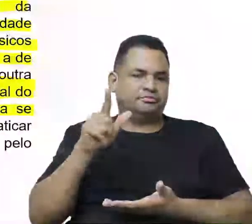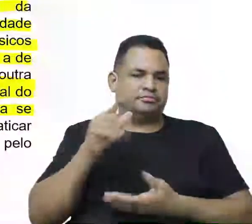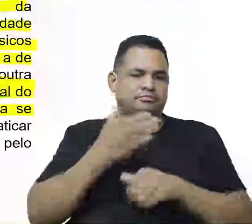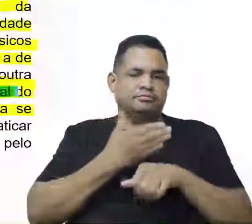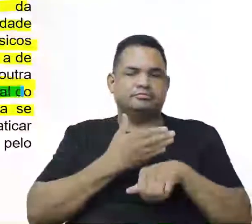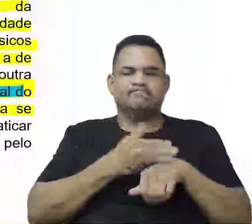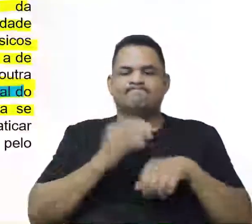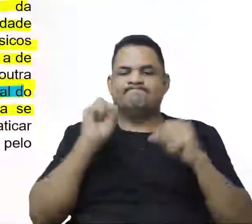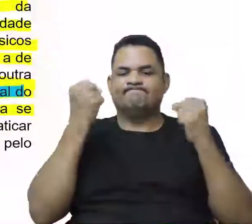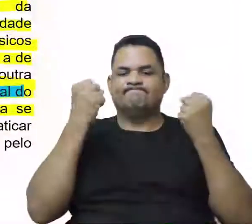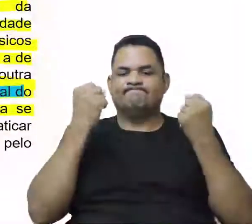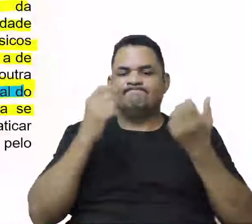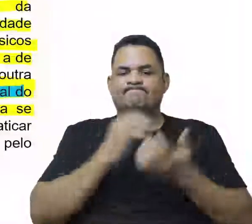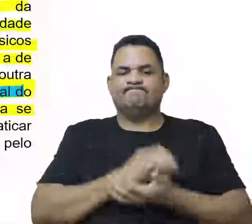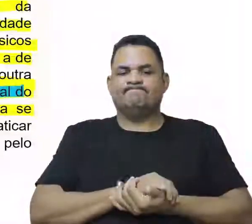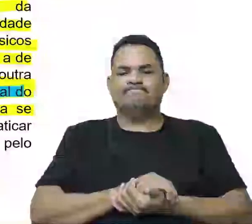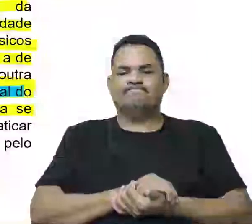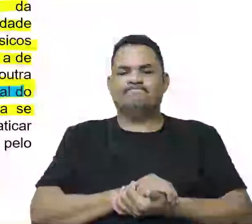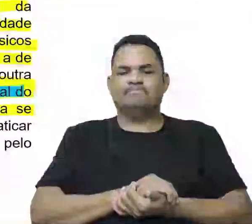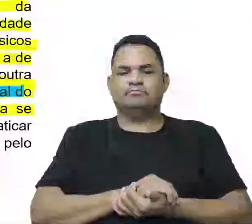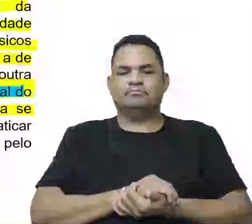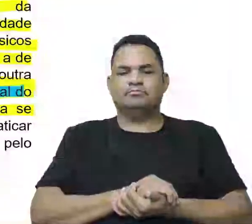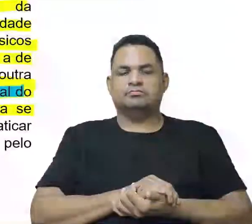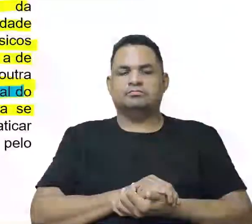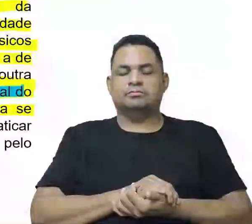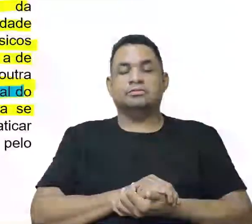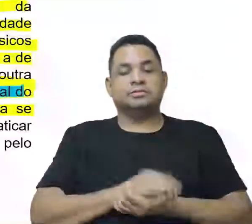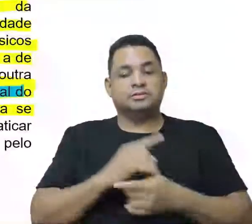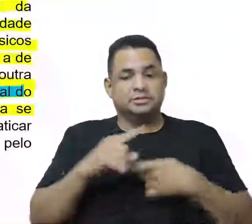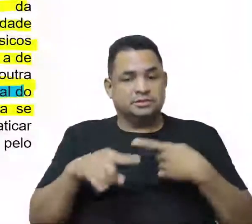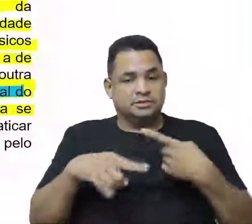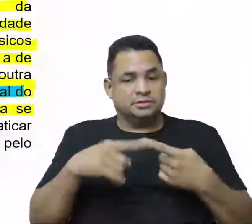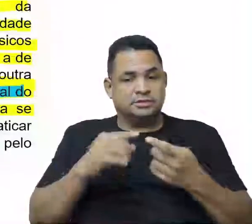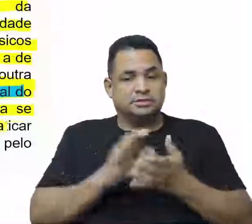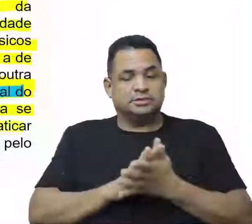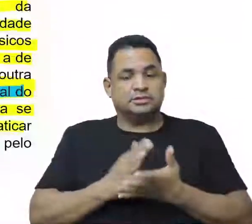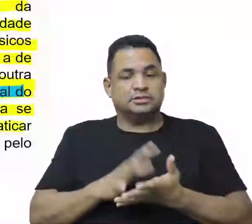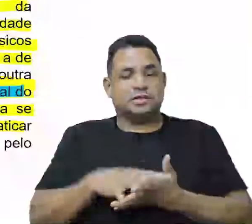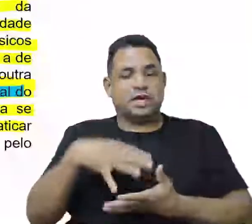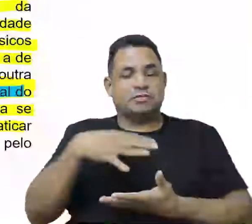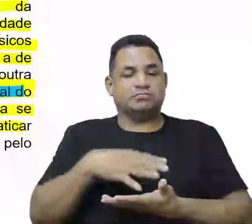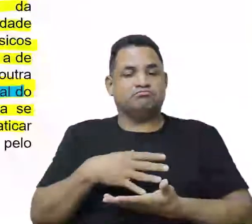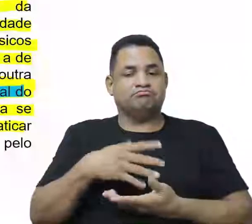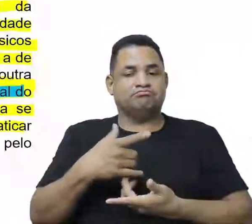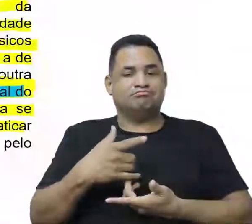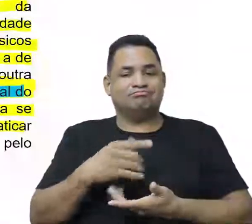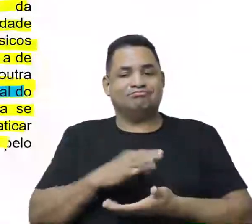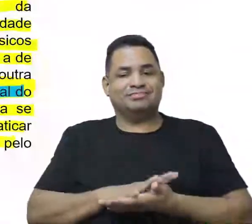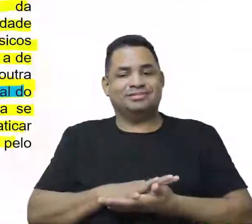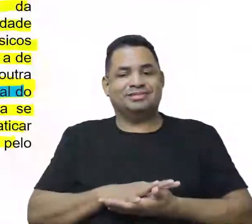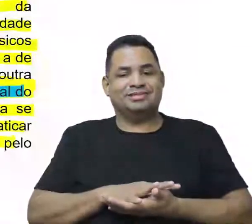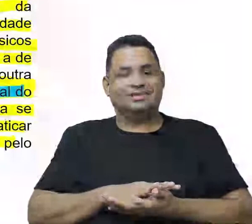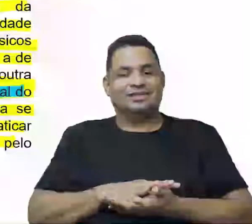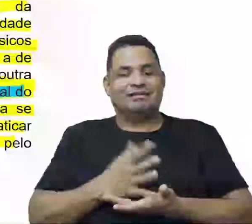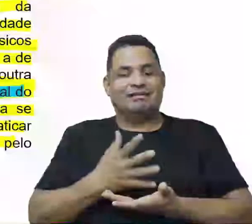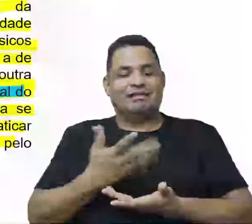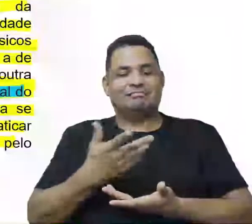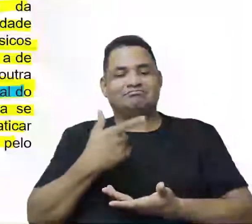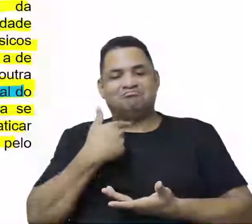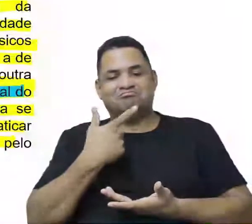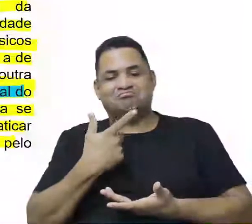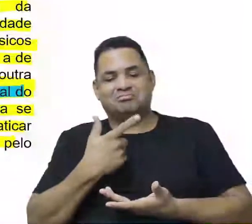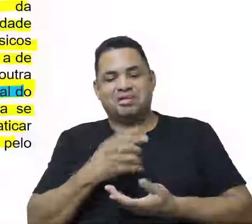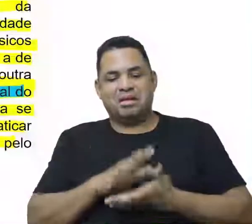conseguir praticar exercícios e, consequentemente, culpada pelo fato de ser ou